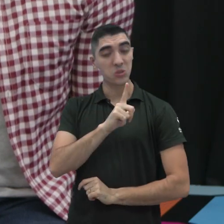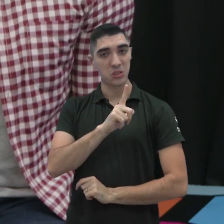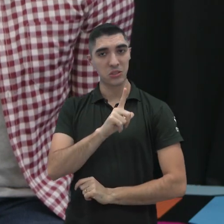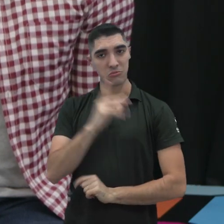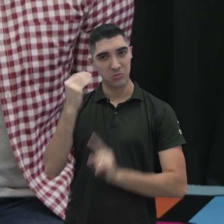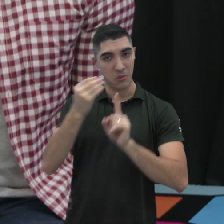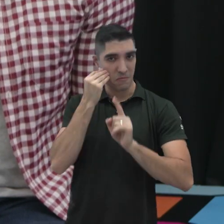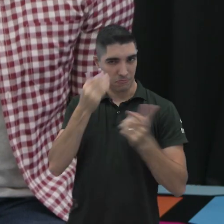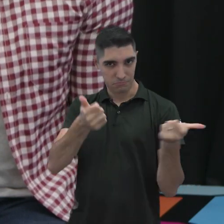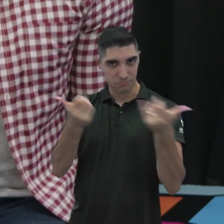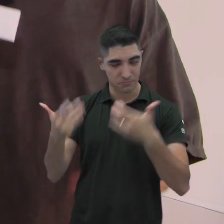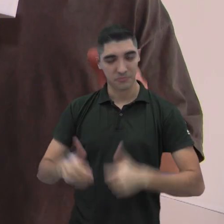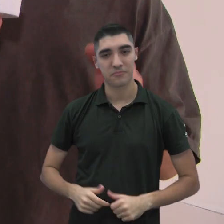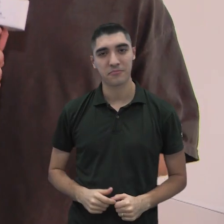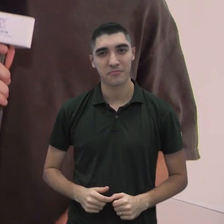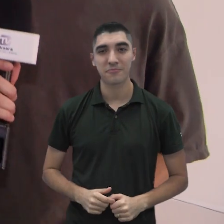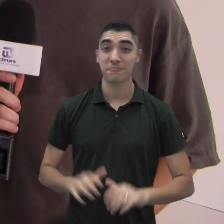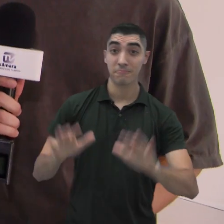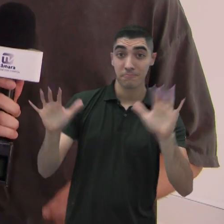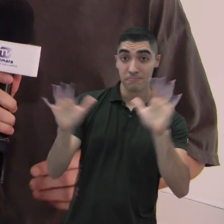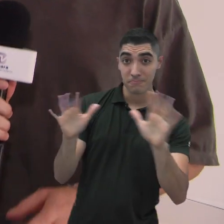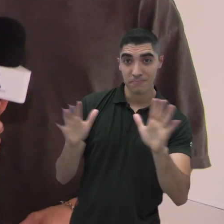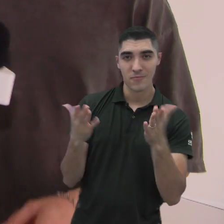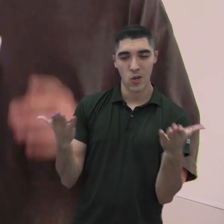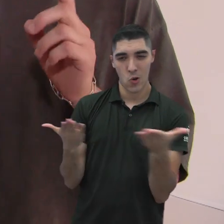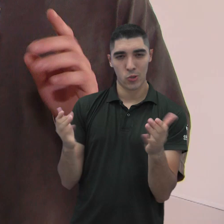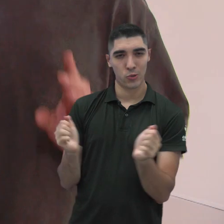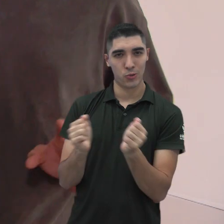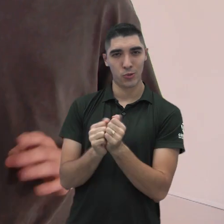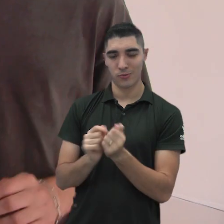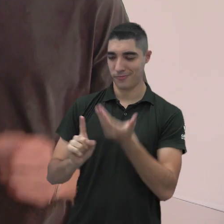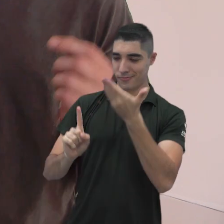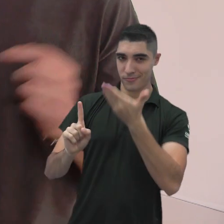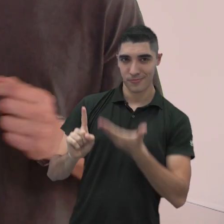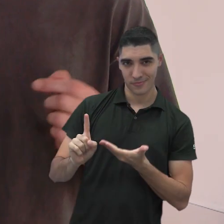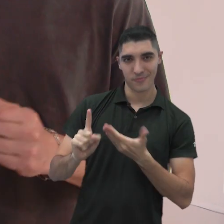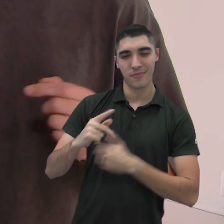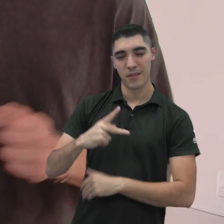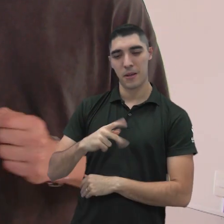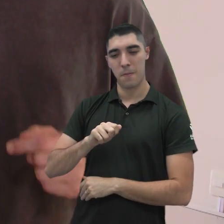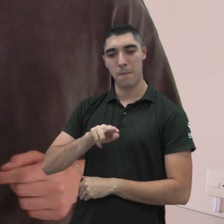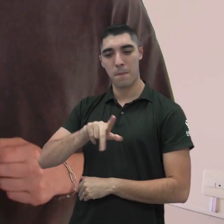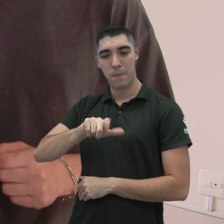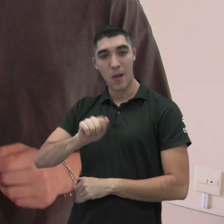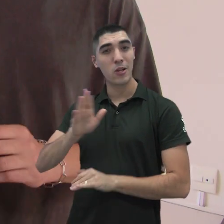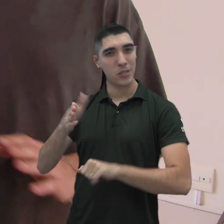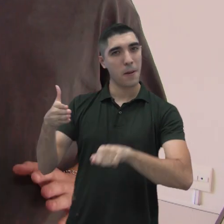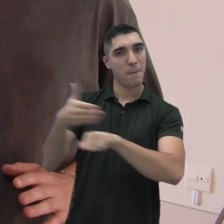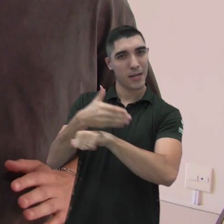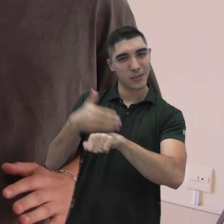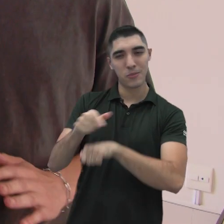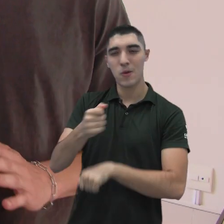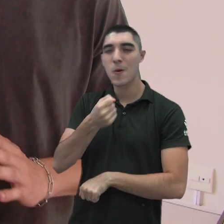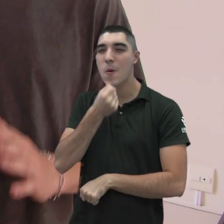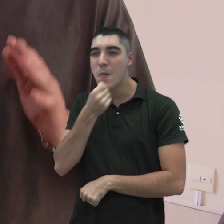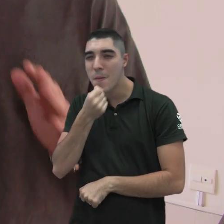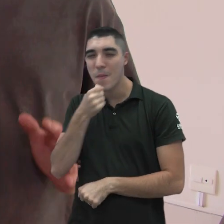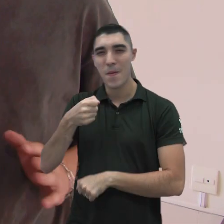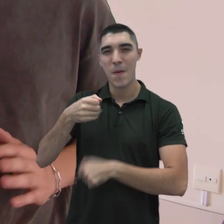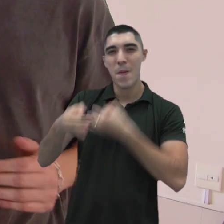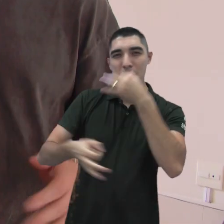de incentivo à cultura. Vamos ver. Fala, meninos, e aí? Hoje eu tô aqui, ó, com a Paula, que já participou do nosso Tá na Rua e